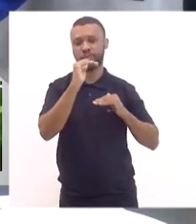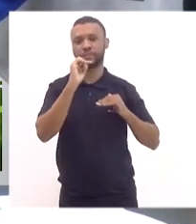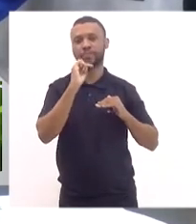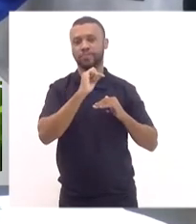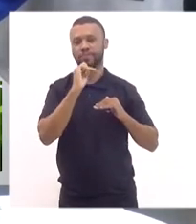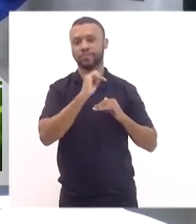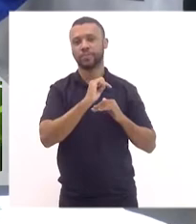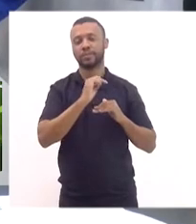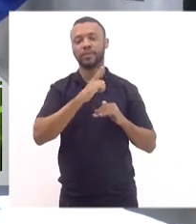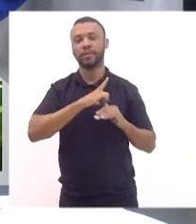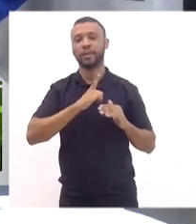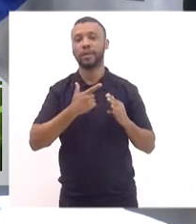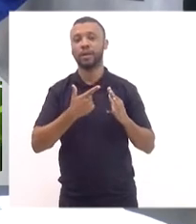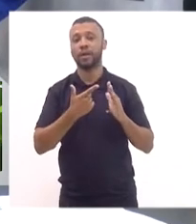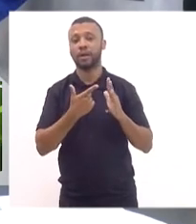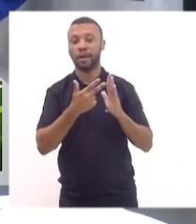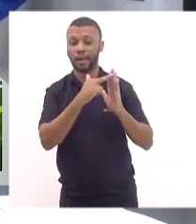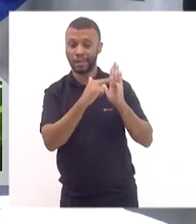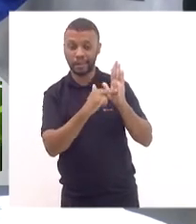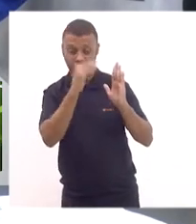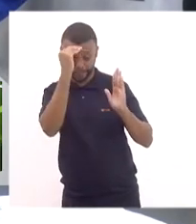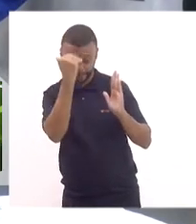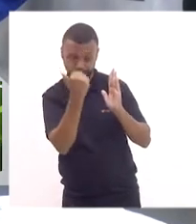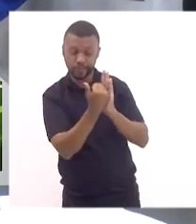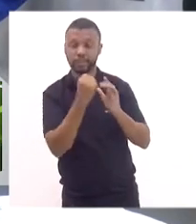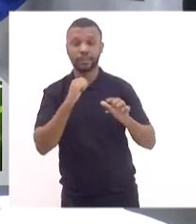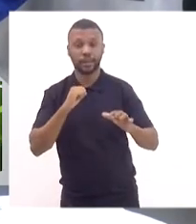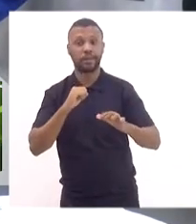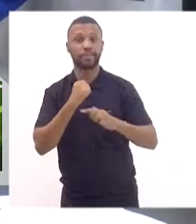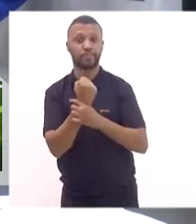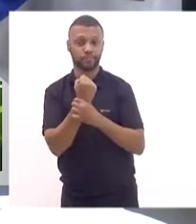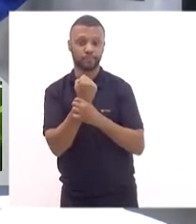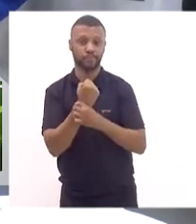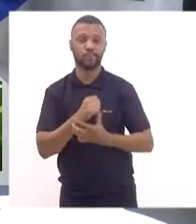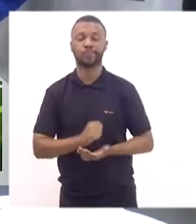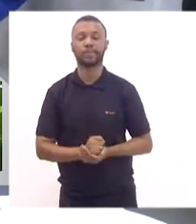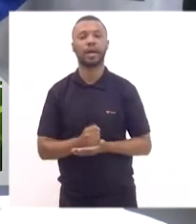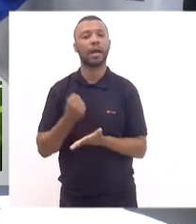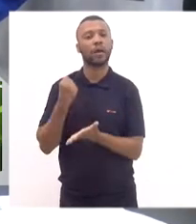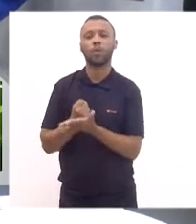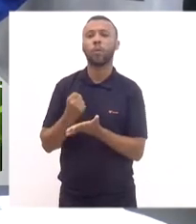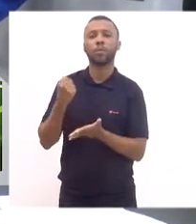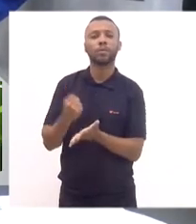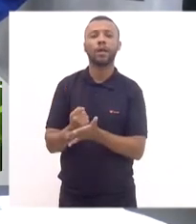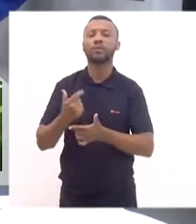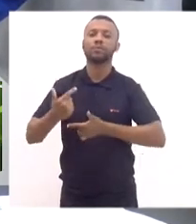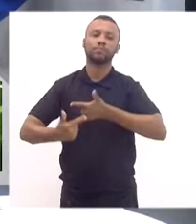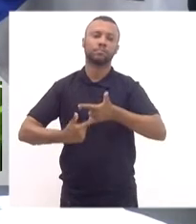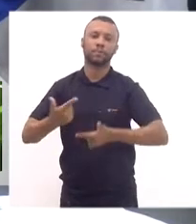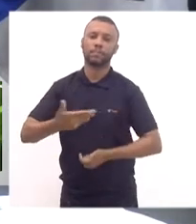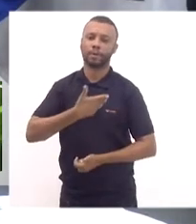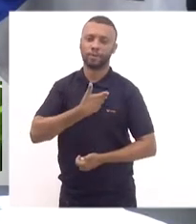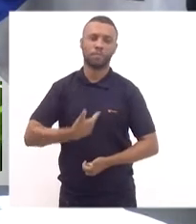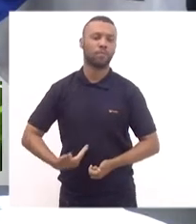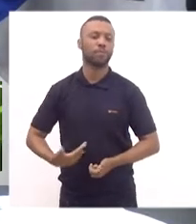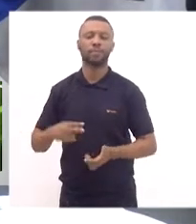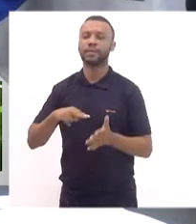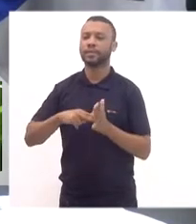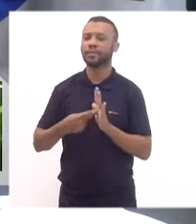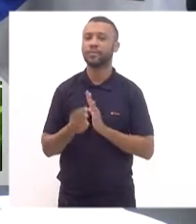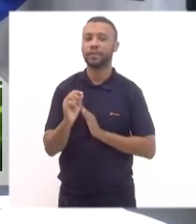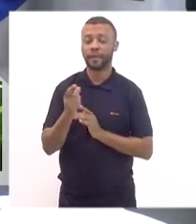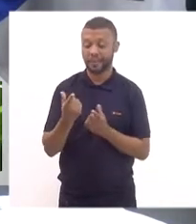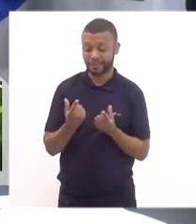o regime da integridade, e se contrata com o serviço público, estes